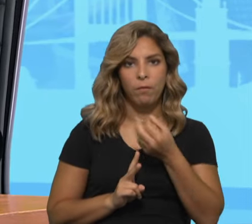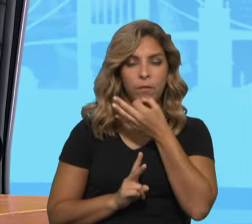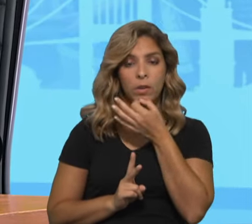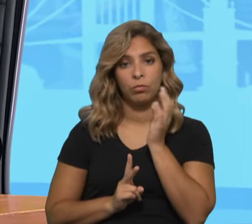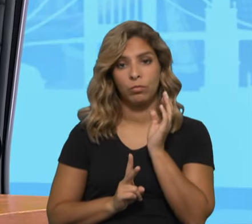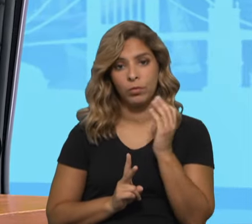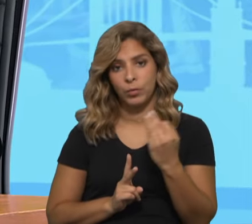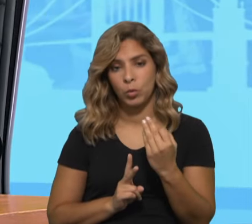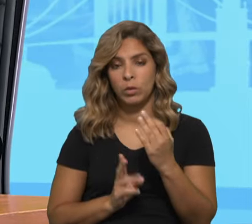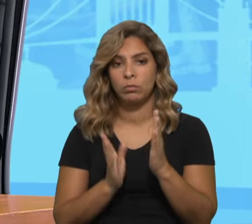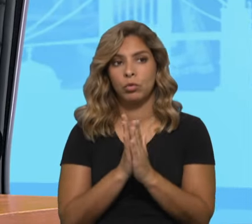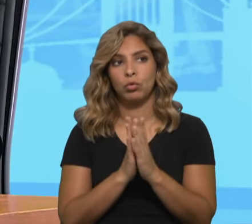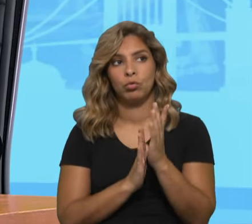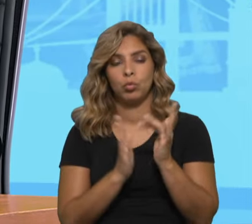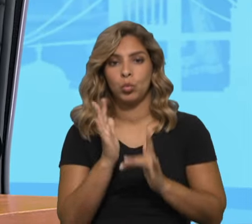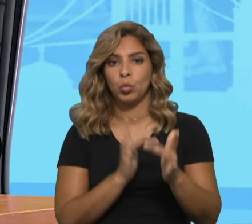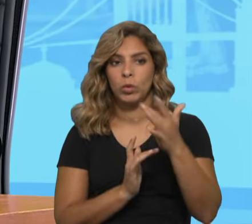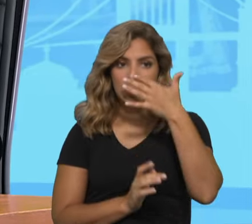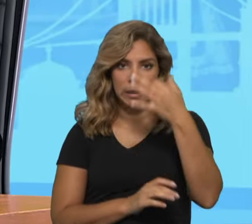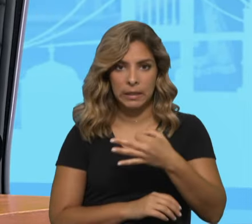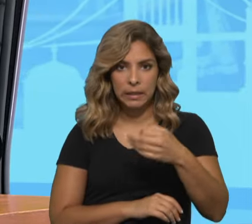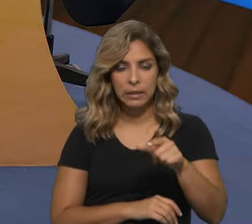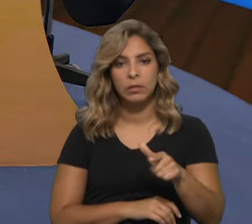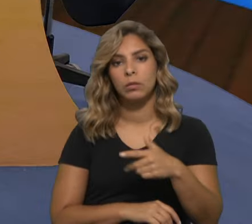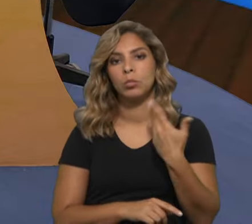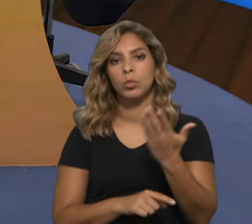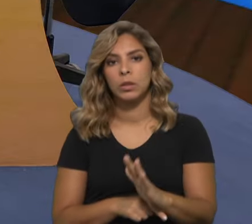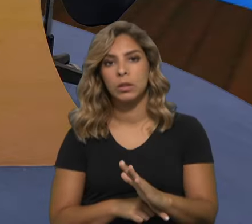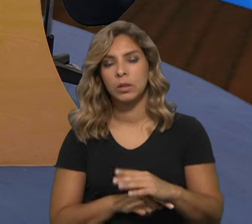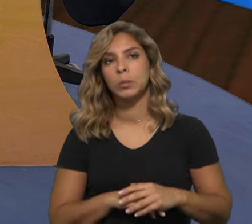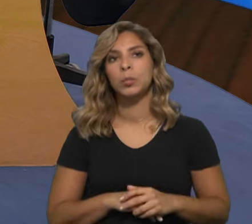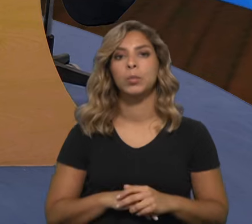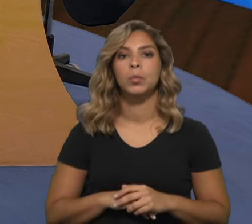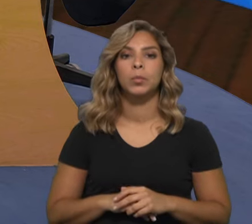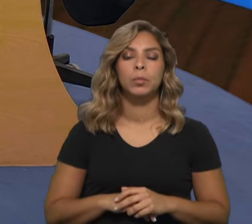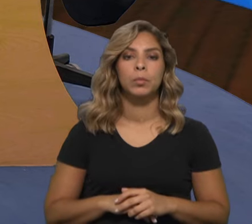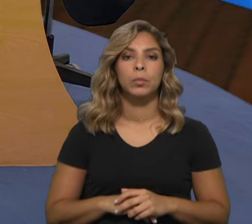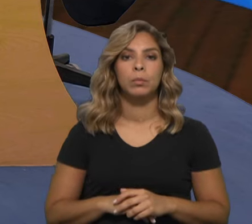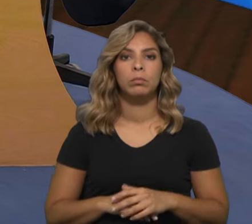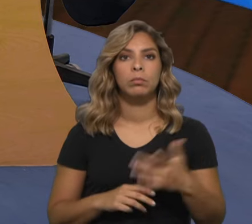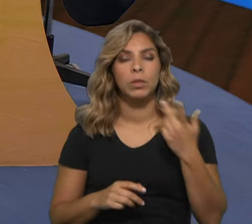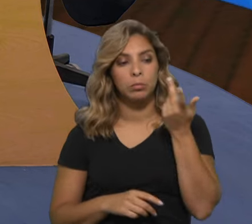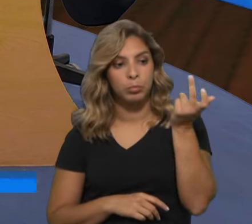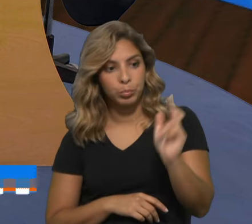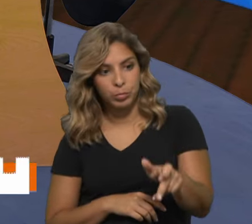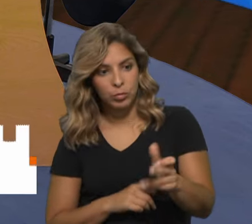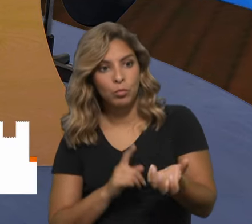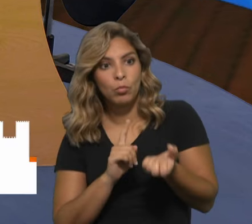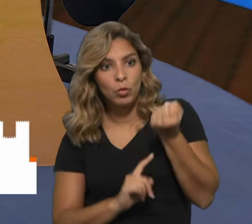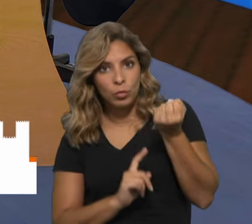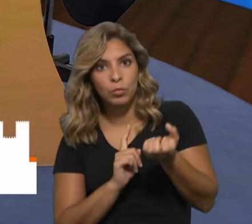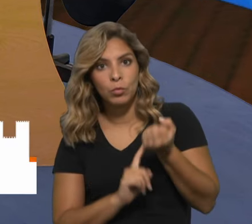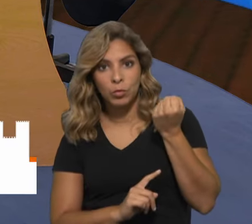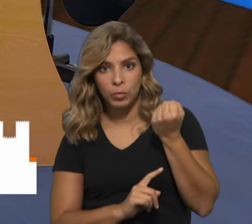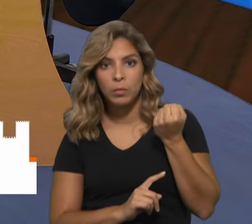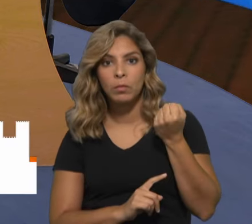Portanto, imaginemos as comunidades evangélicas que aparecem e têm grande eficácia na